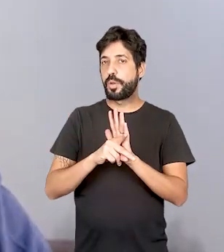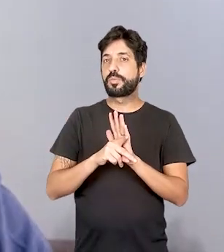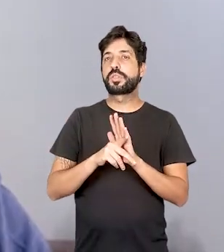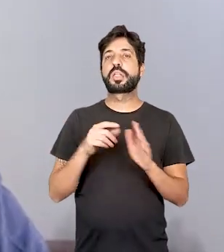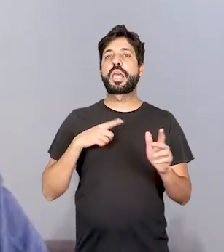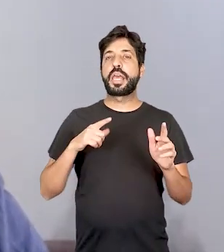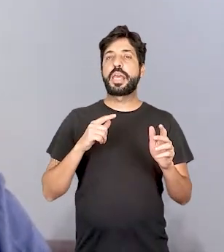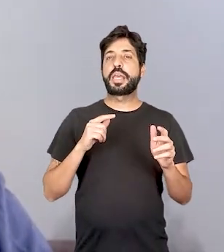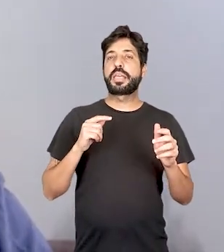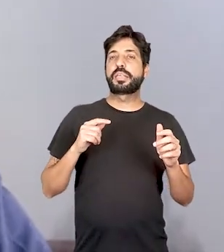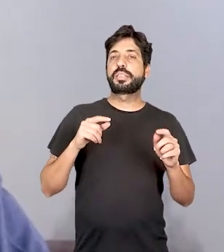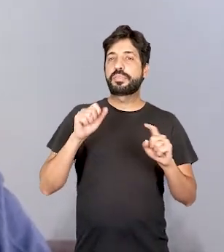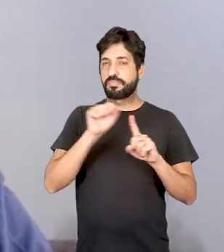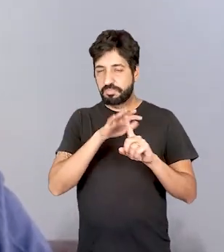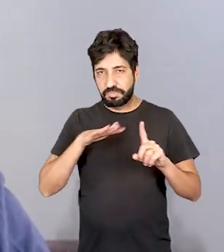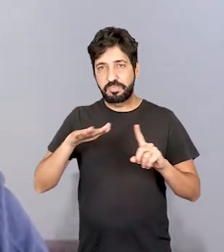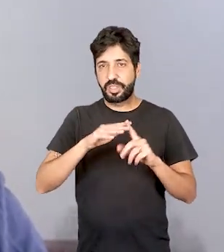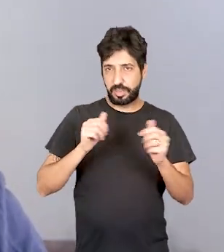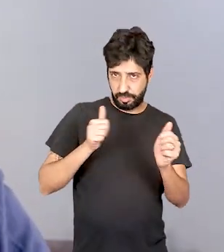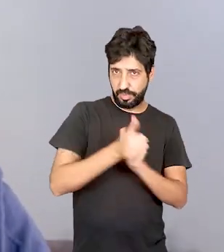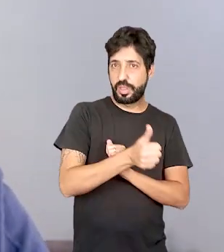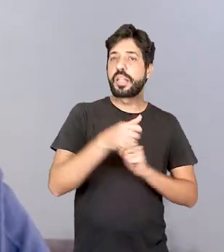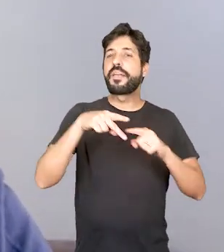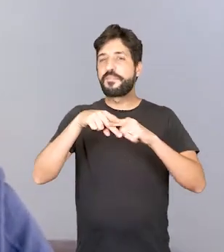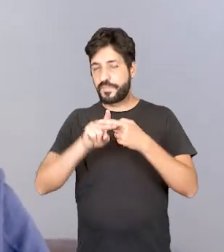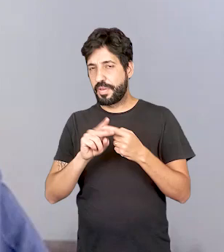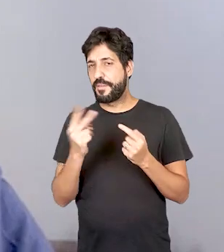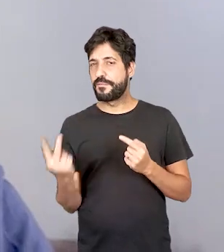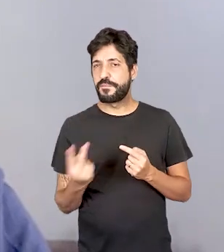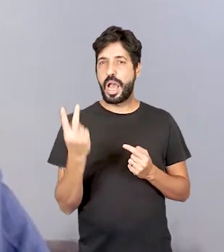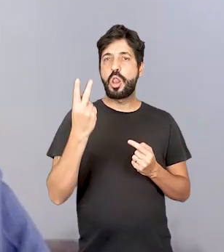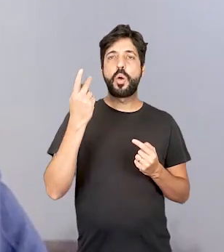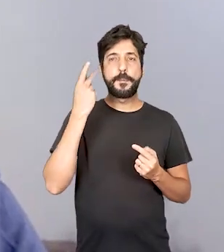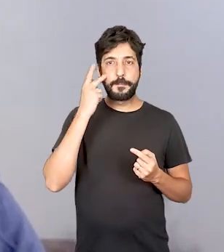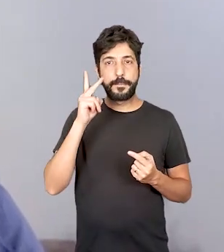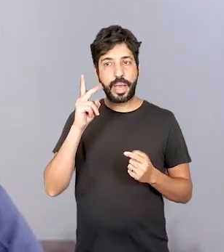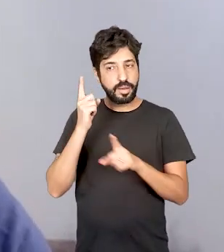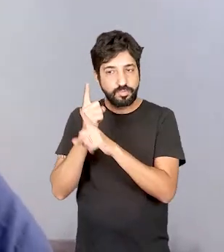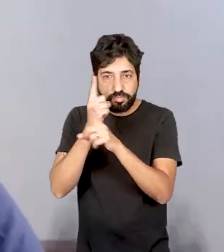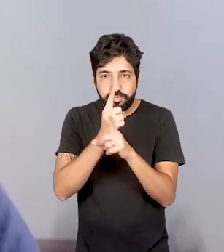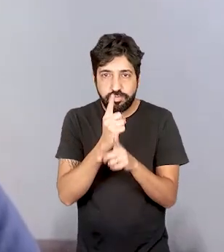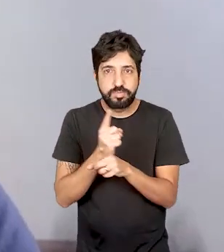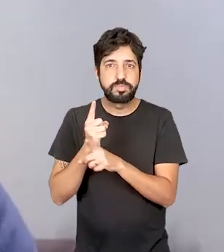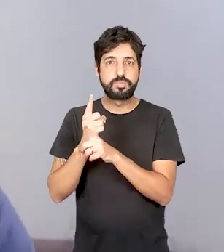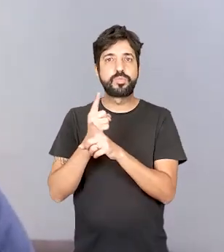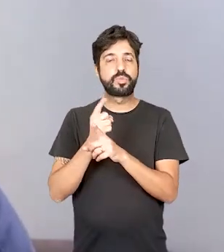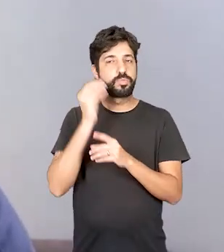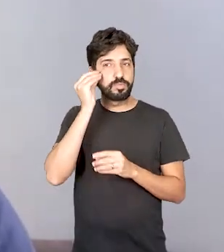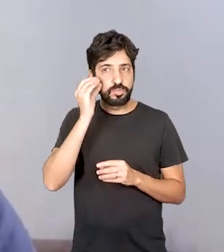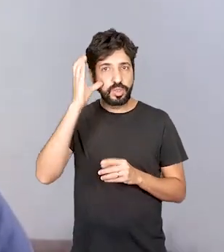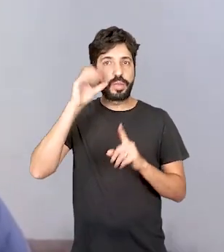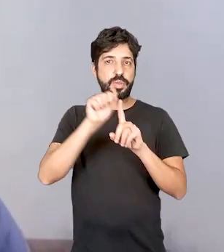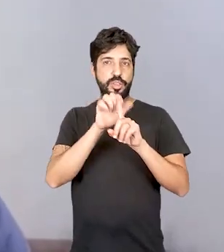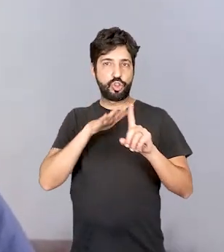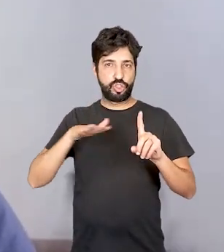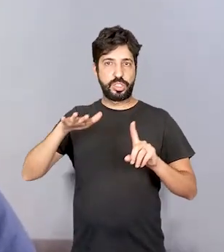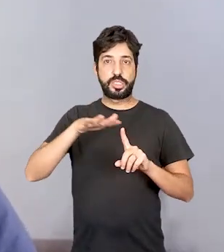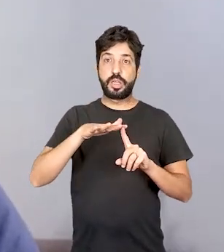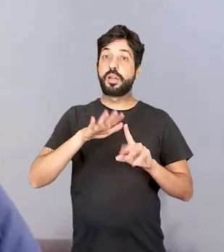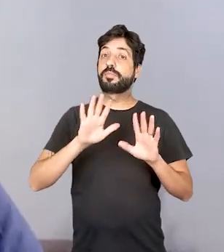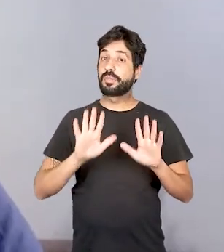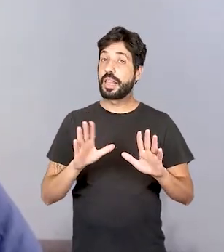e esportivos, o uso da ferramenta tem agregado valores para a identificação do saber